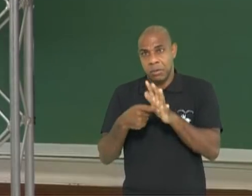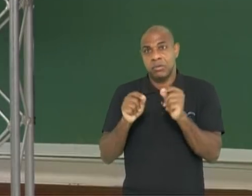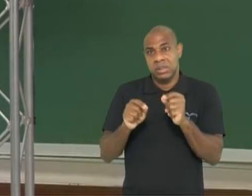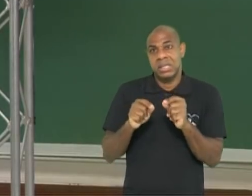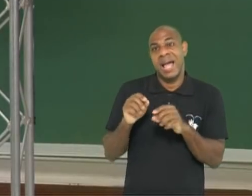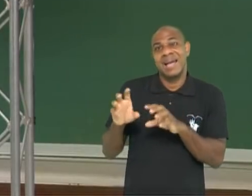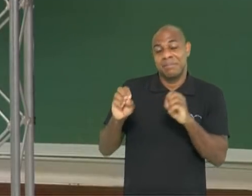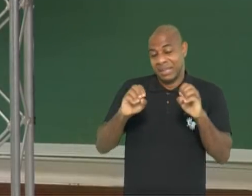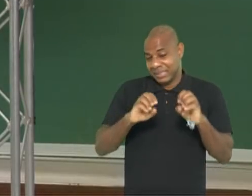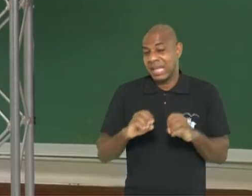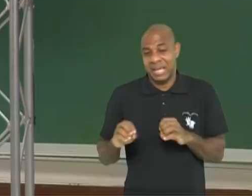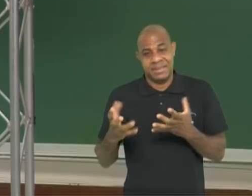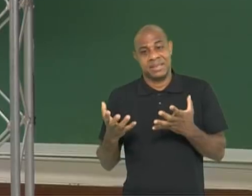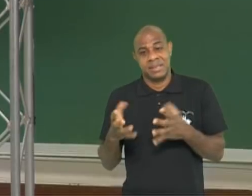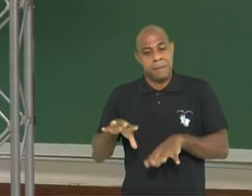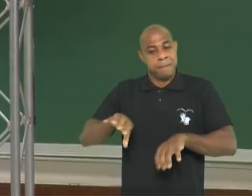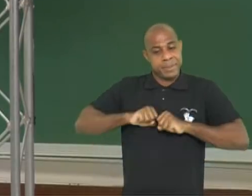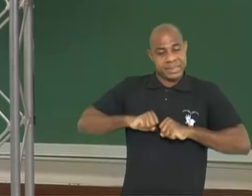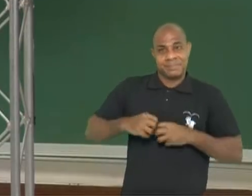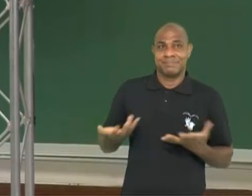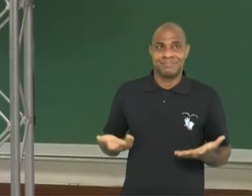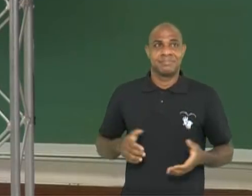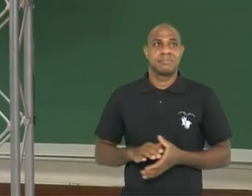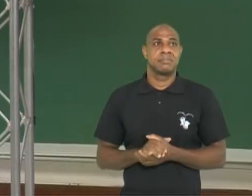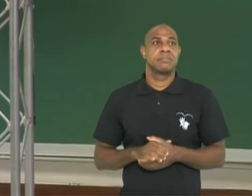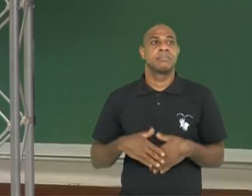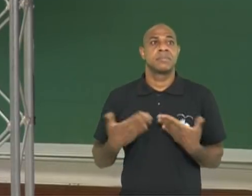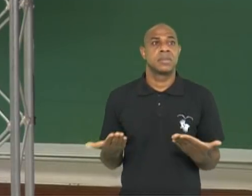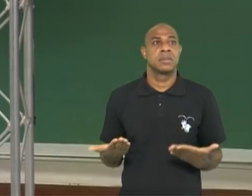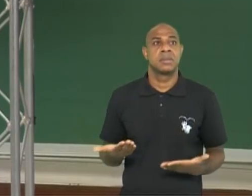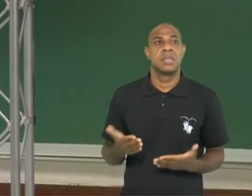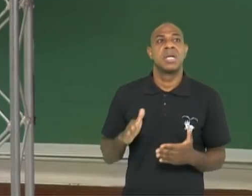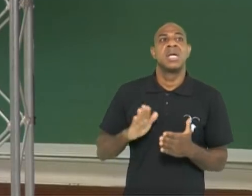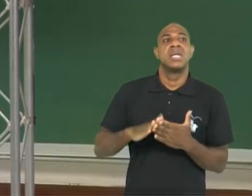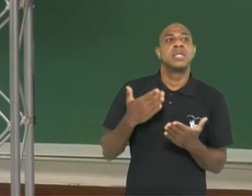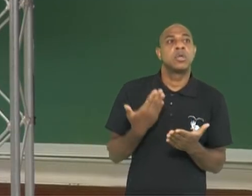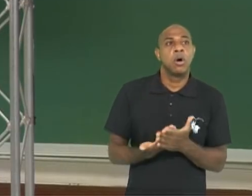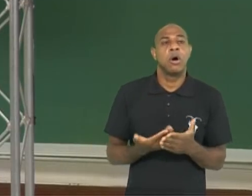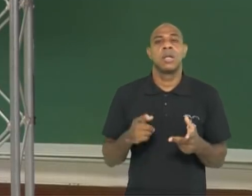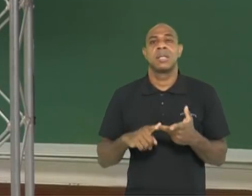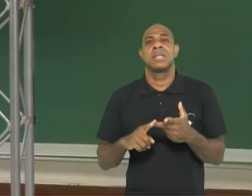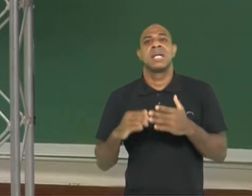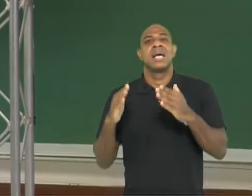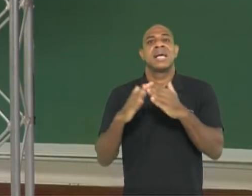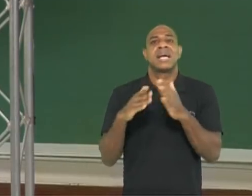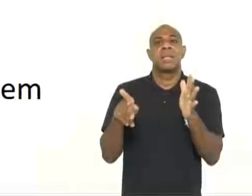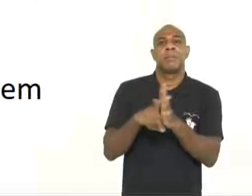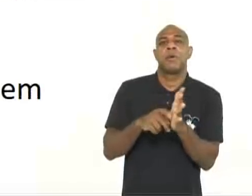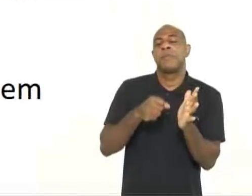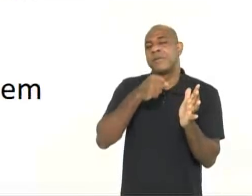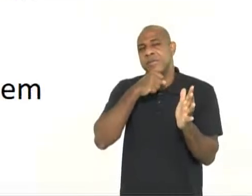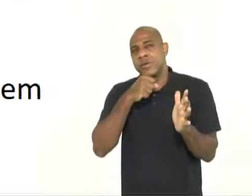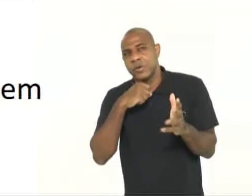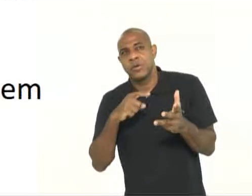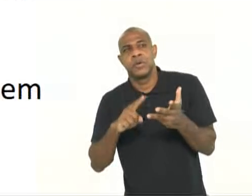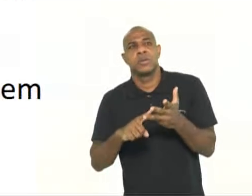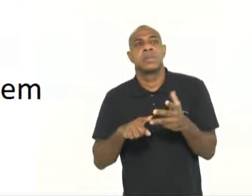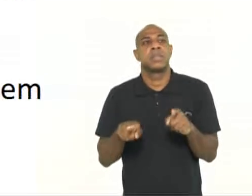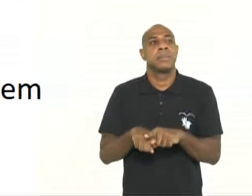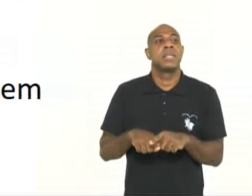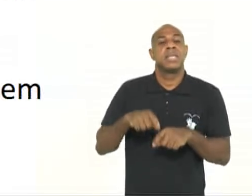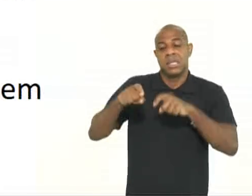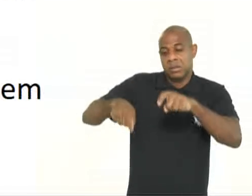bactéria. Acredita-se que, olha... danado. E aí, escolas e asilos, além de ensinar técnicas agrícolas para o campo e o